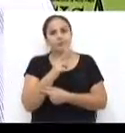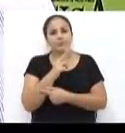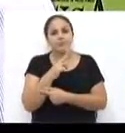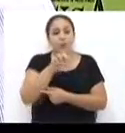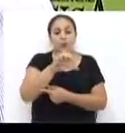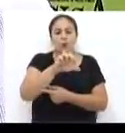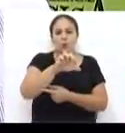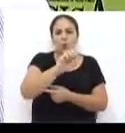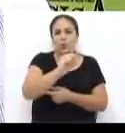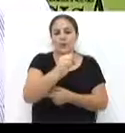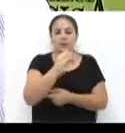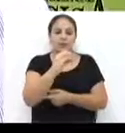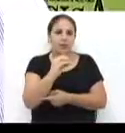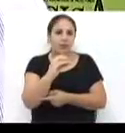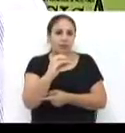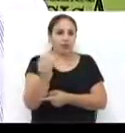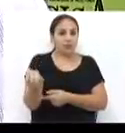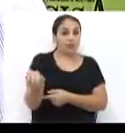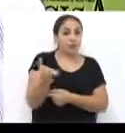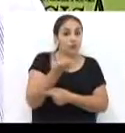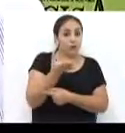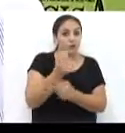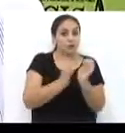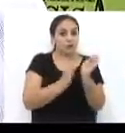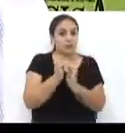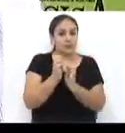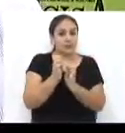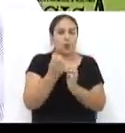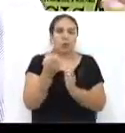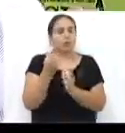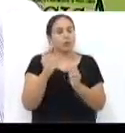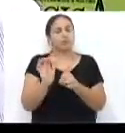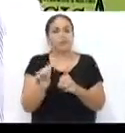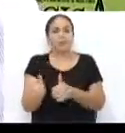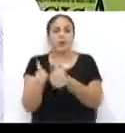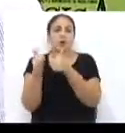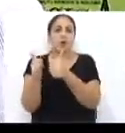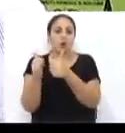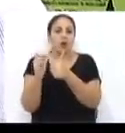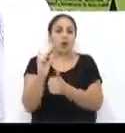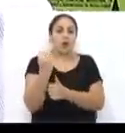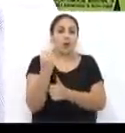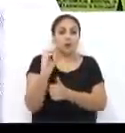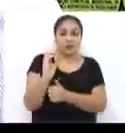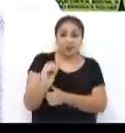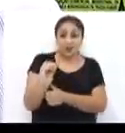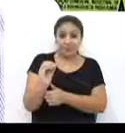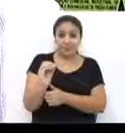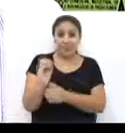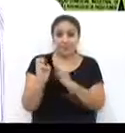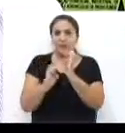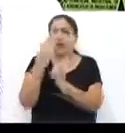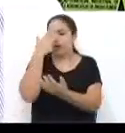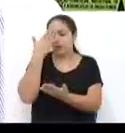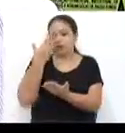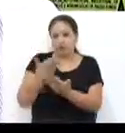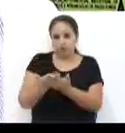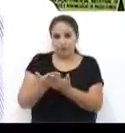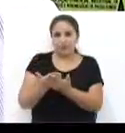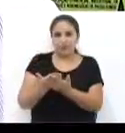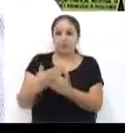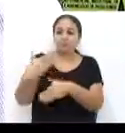vê cerca de 80 novos empresários, ou melhor, 80 empresários acreditando,